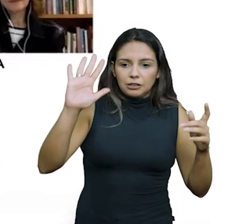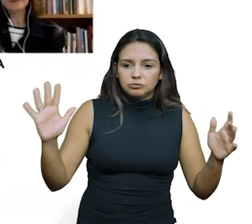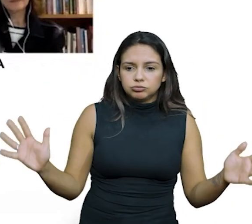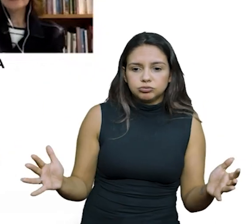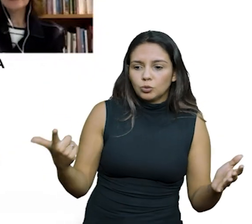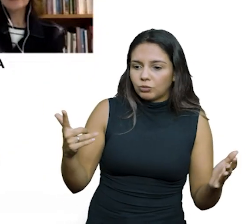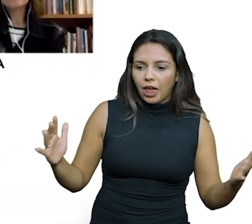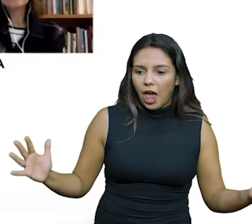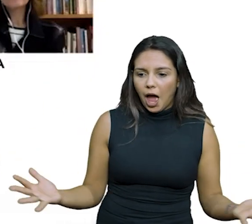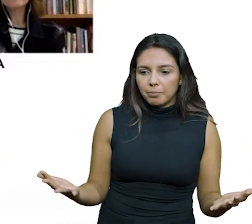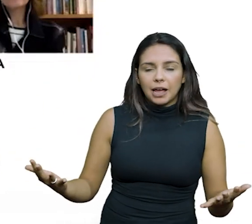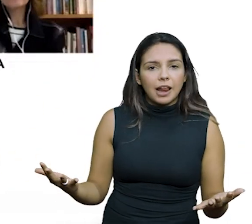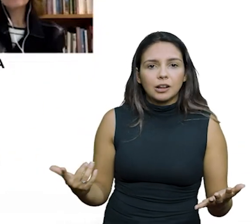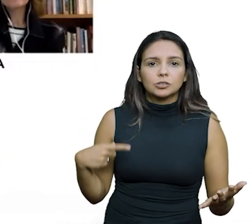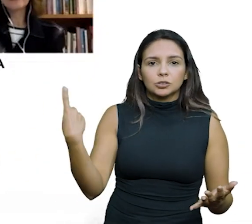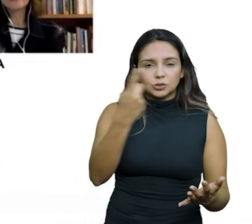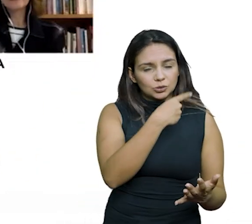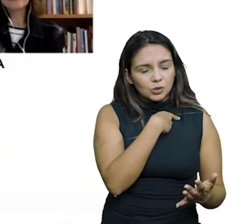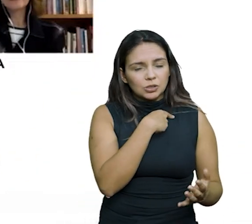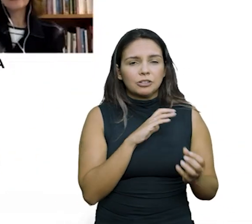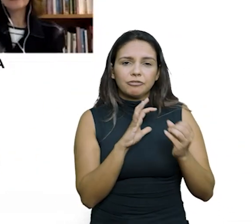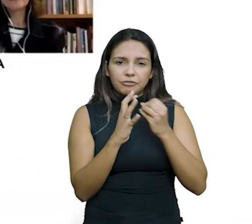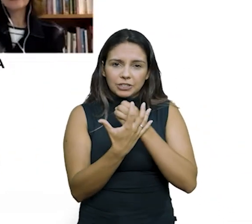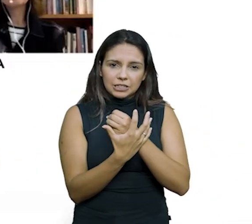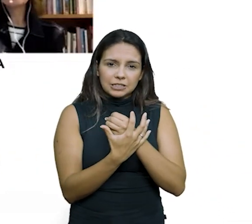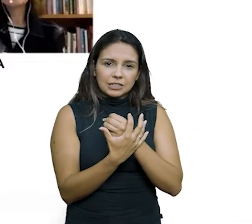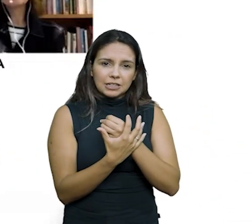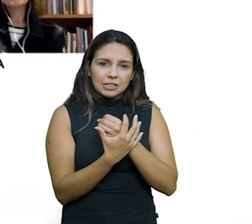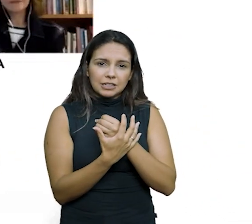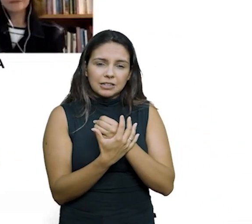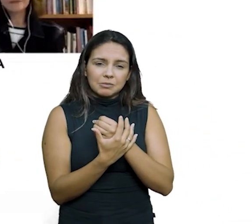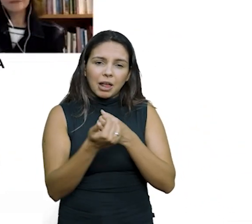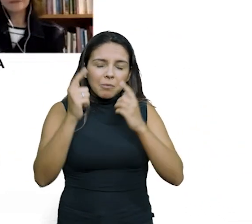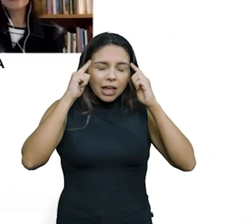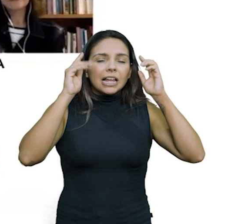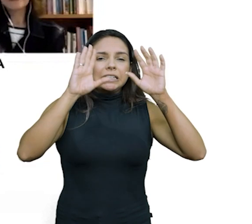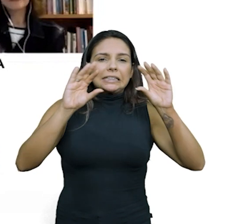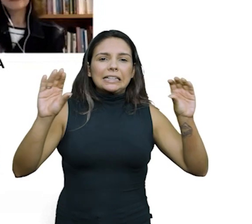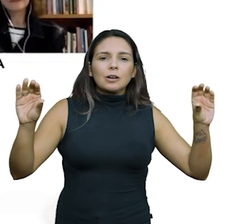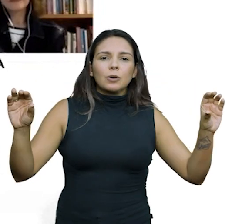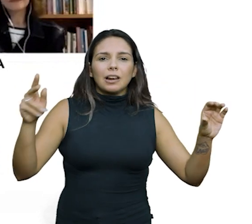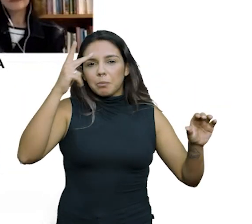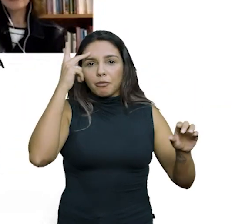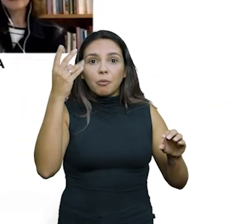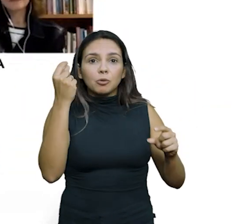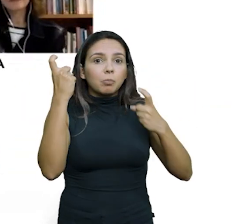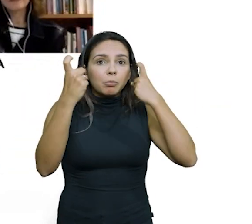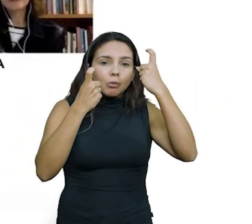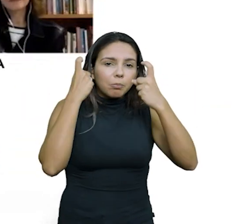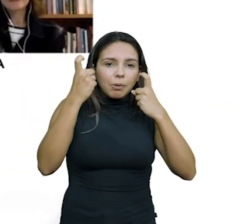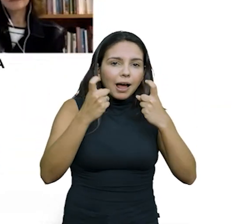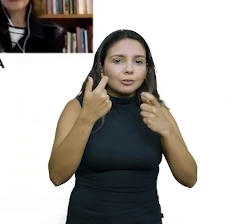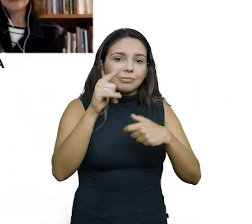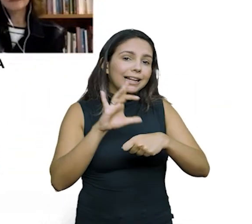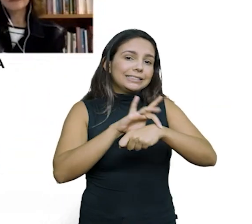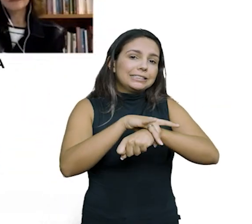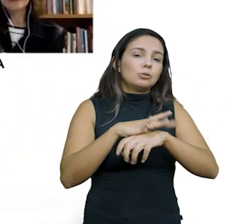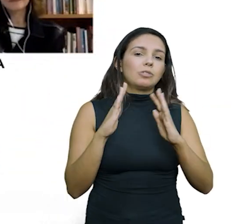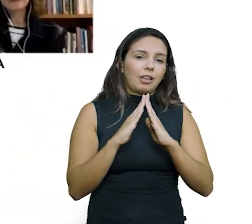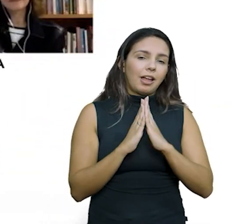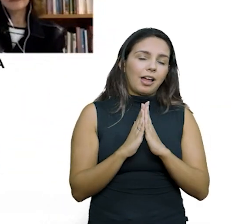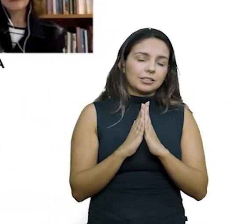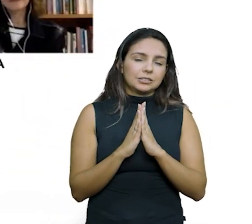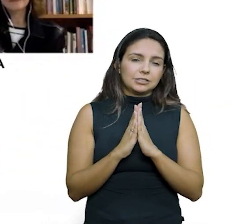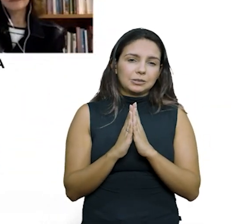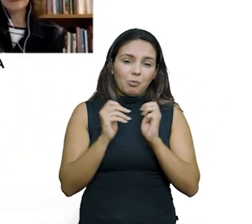superiores dos nossos governantes, para que essa pandemia passasse mais tranquilamente e que as pessoas ficassem mais seguras em